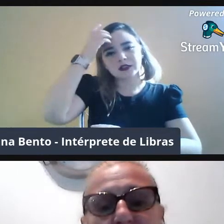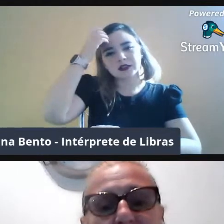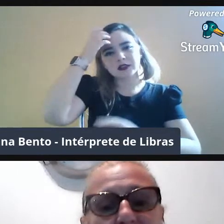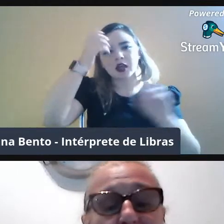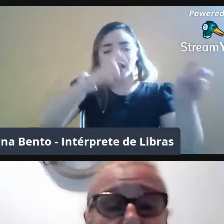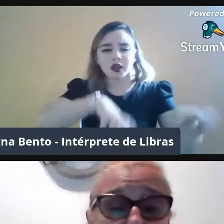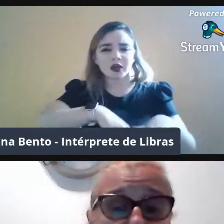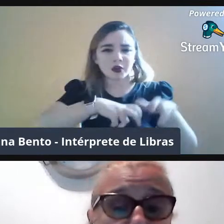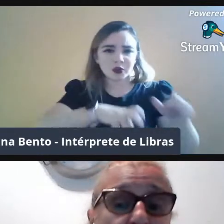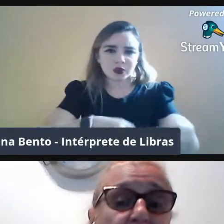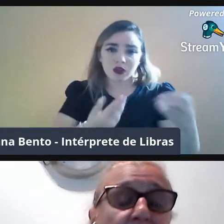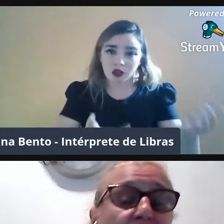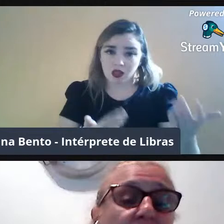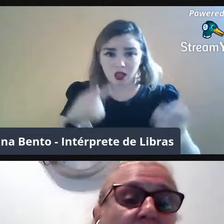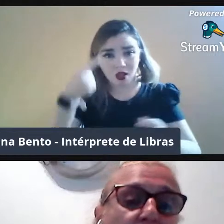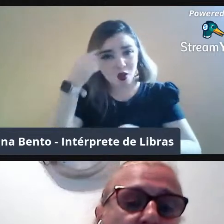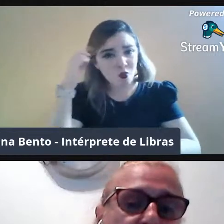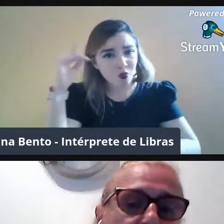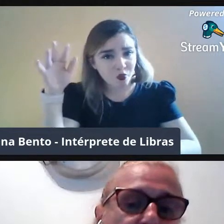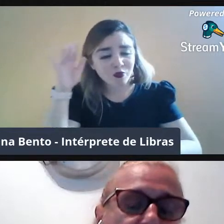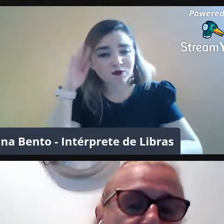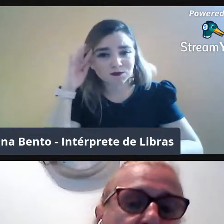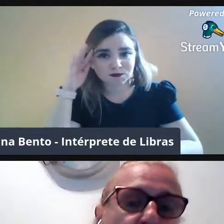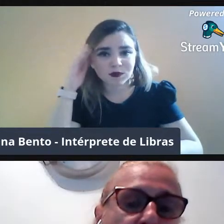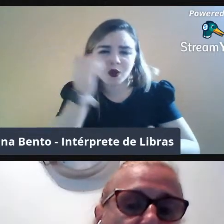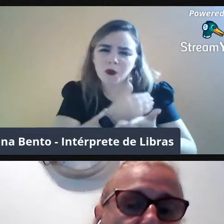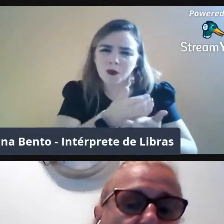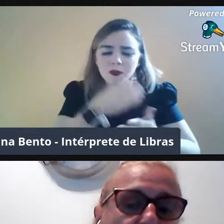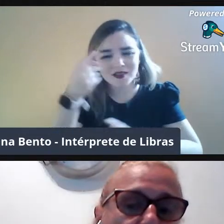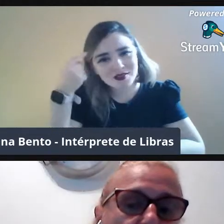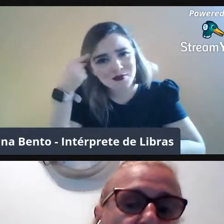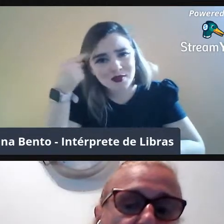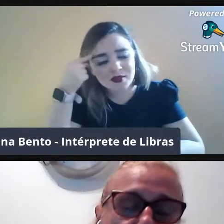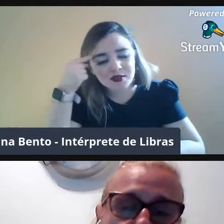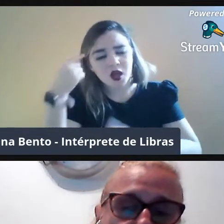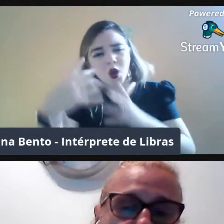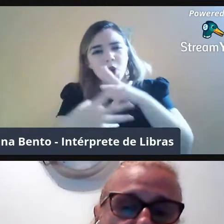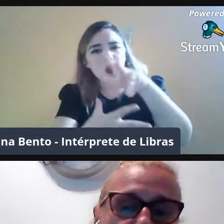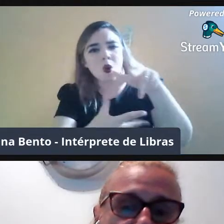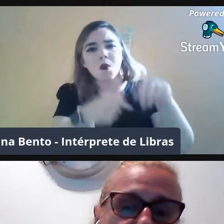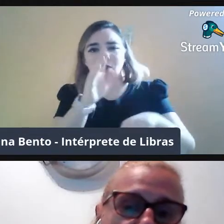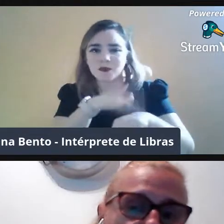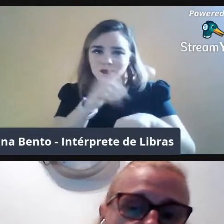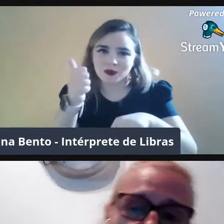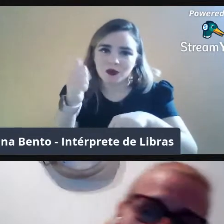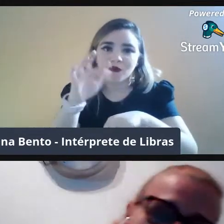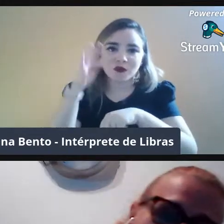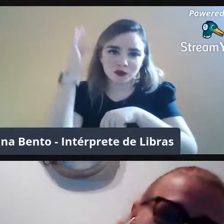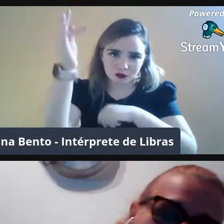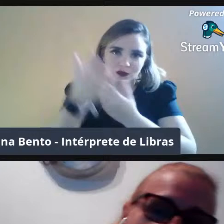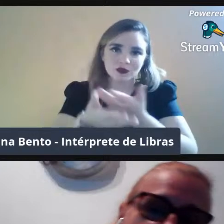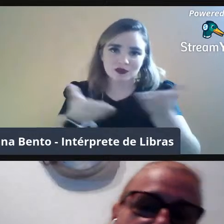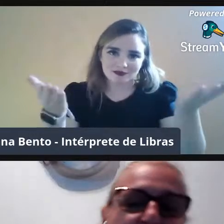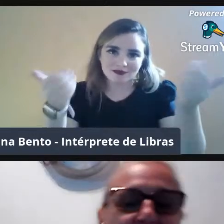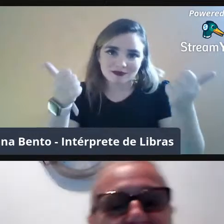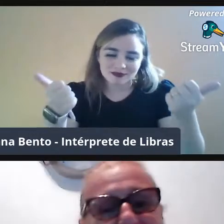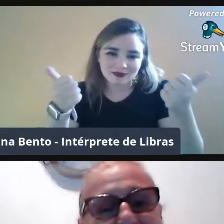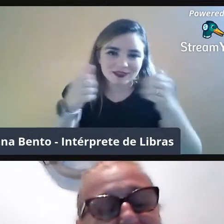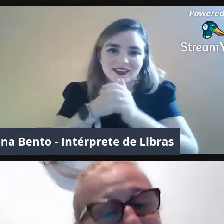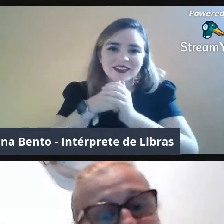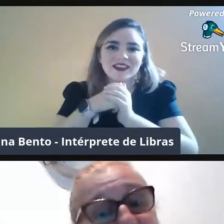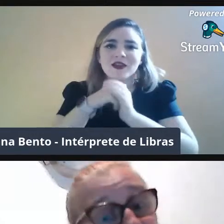agricultura de maneira mais consciente. Começa a pensar num planeta melhor para o futuro de vocês. Eu já estou quase indo para